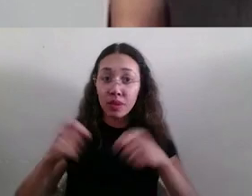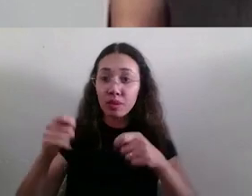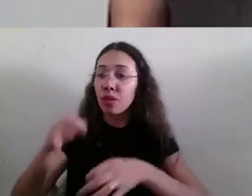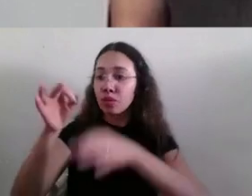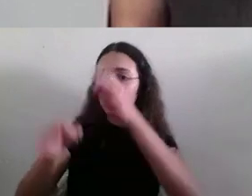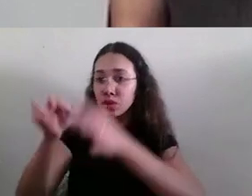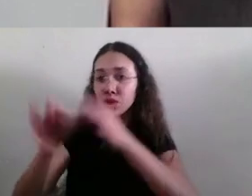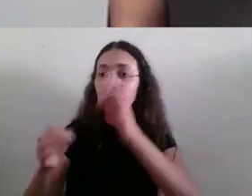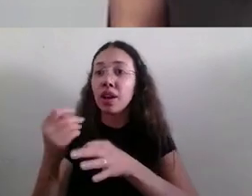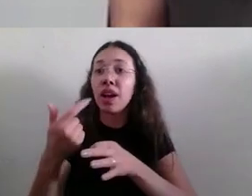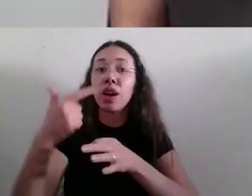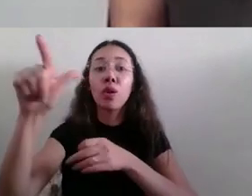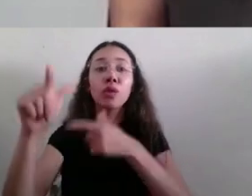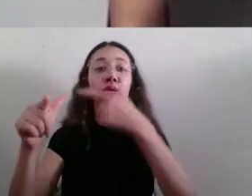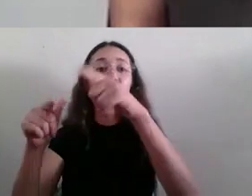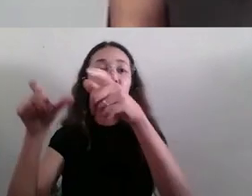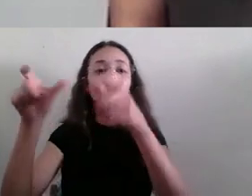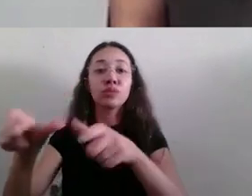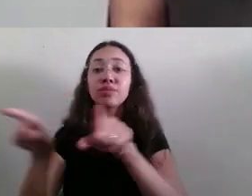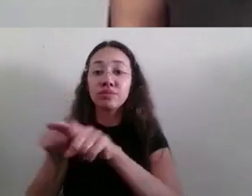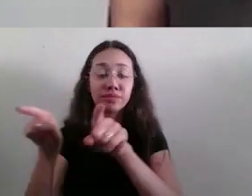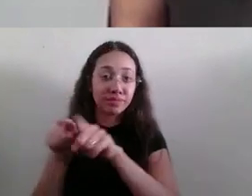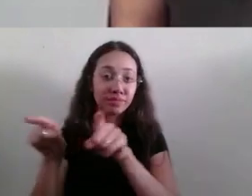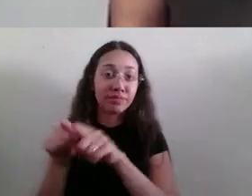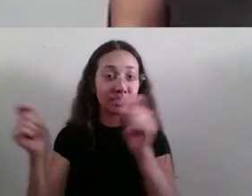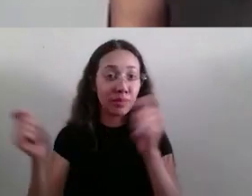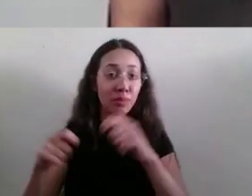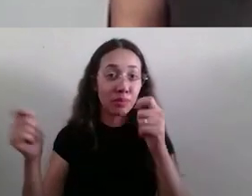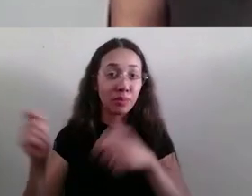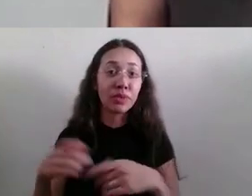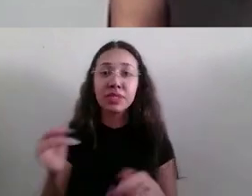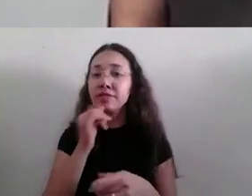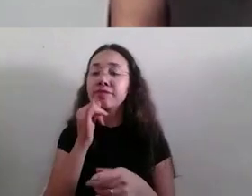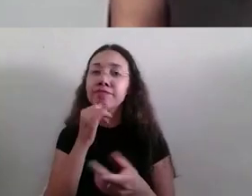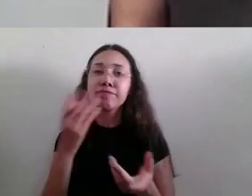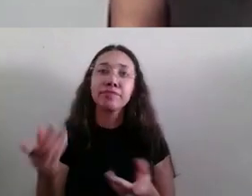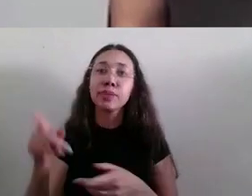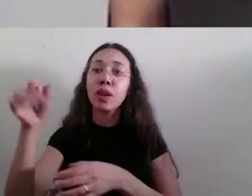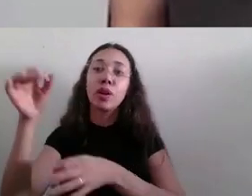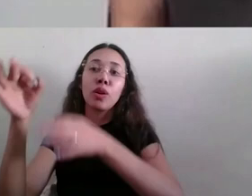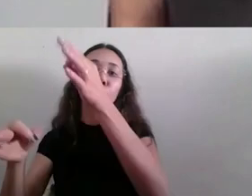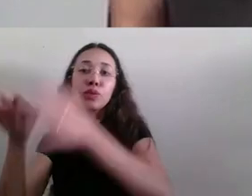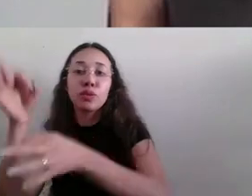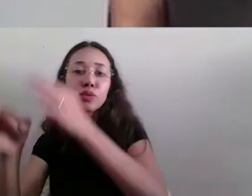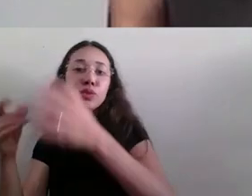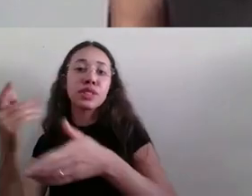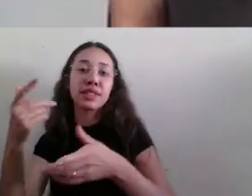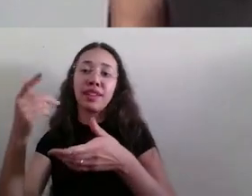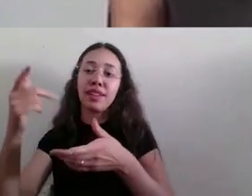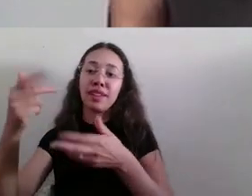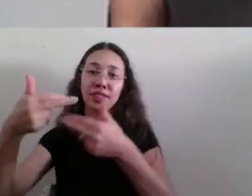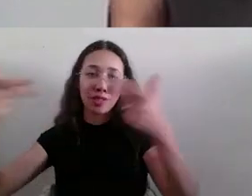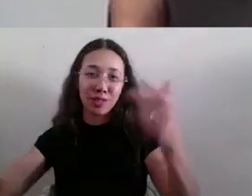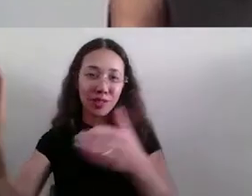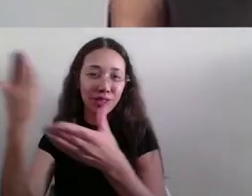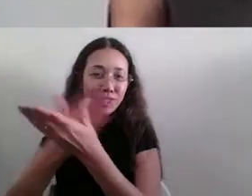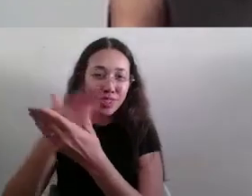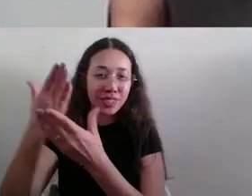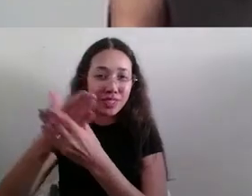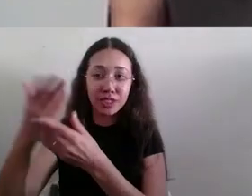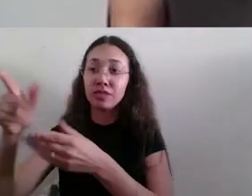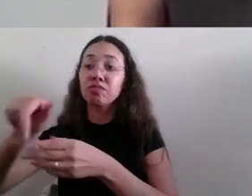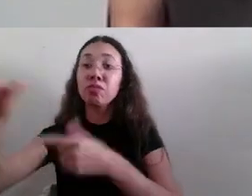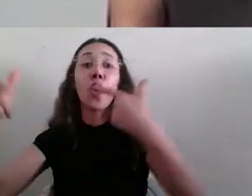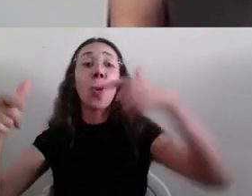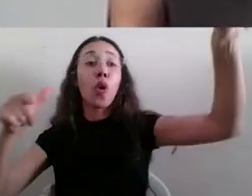que tenham sido interpostos contra sentenças proferidas pelos juizados que estejam, por exemplo, situados lá no Tocantins. Então,